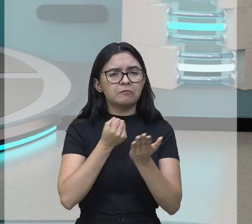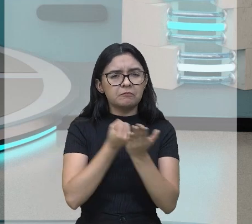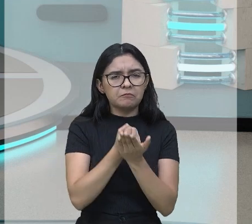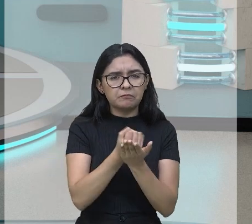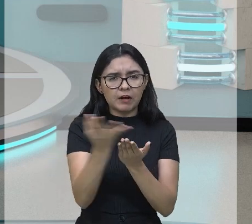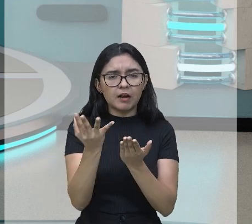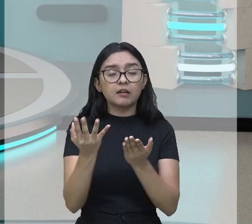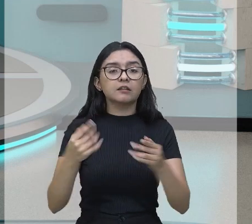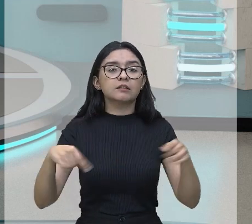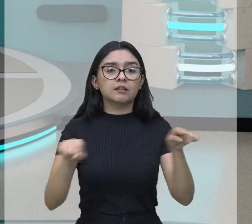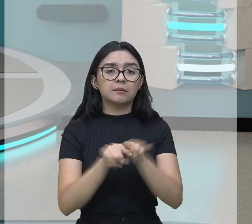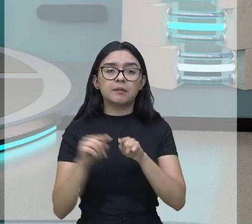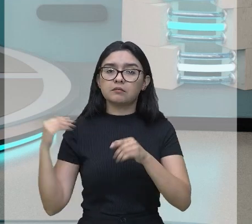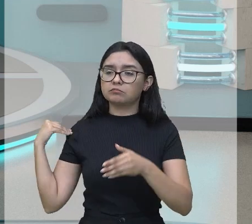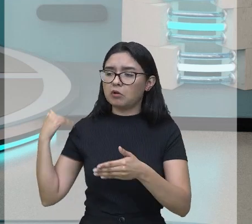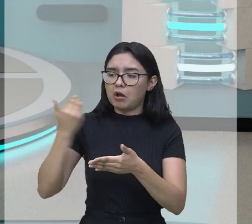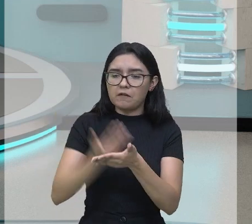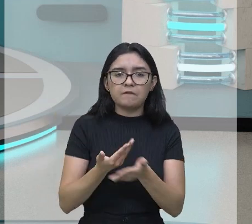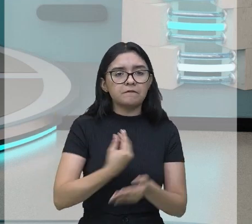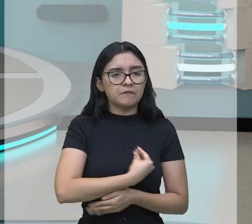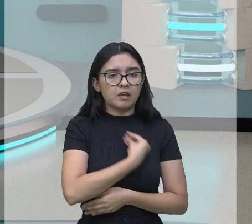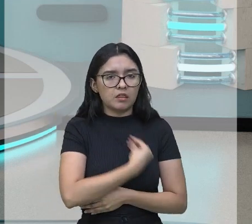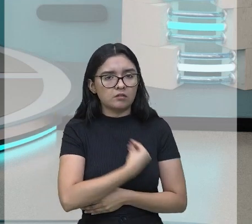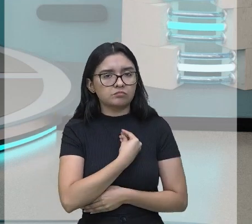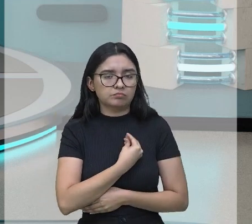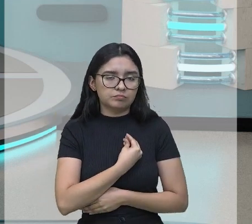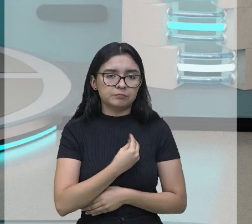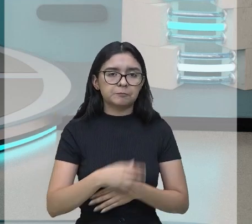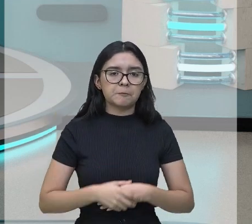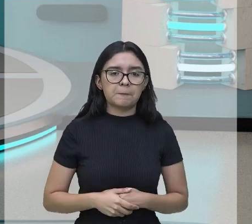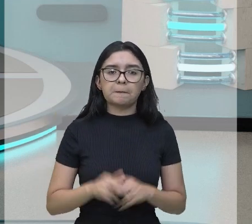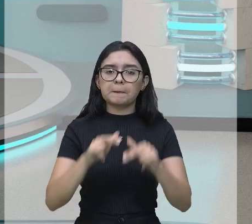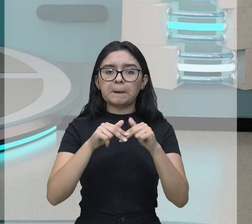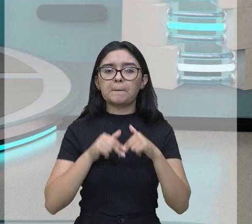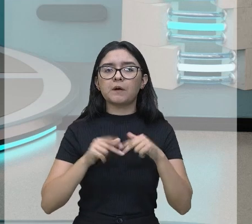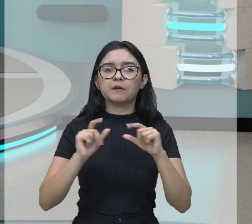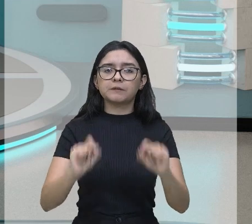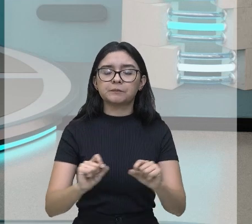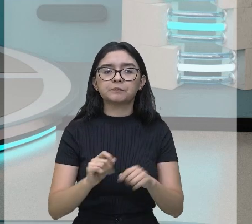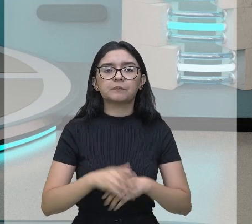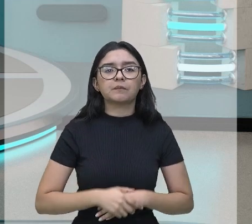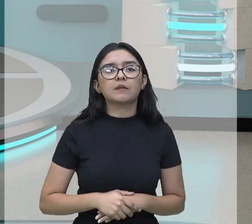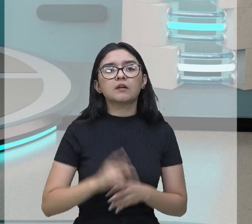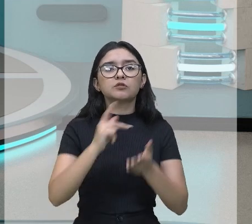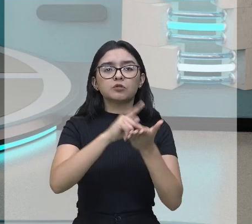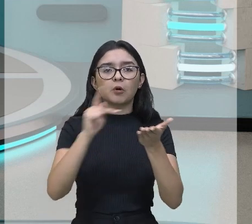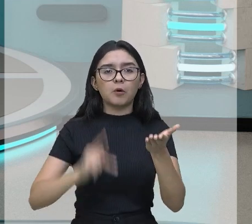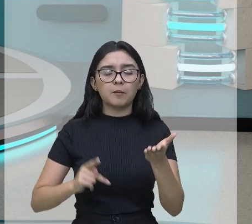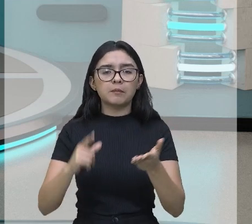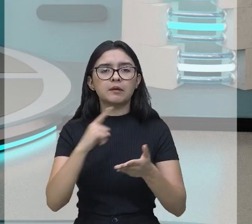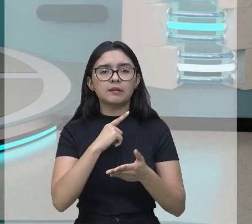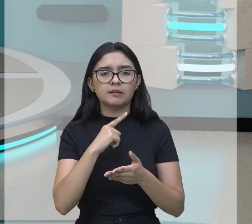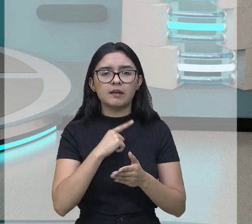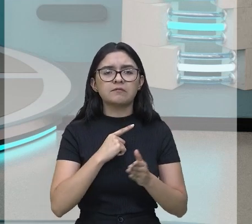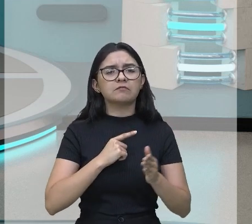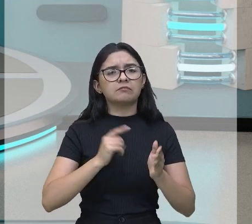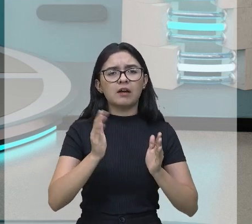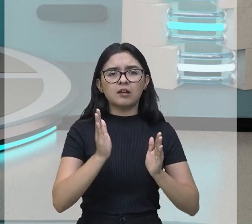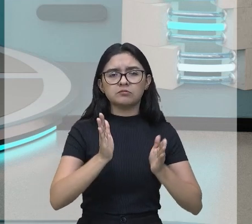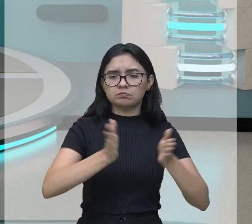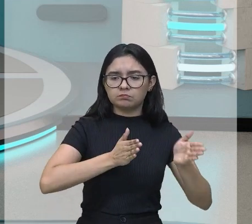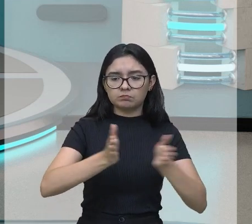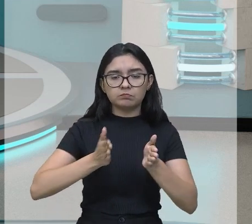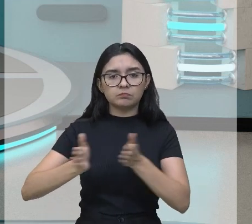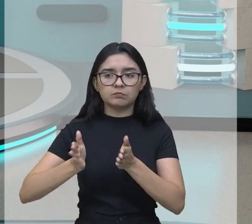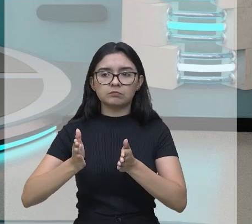sua vida e por isso mesmo, porque a sua obra atravessou diferentes fases da sua vida, é